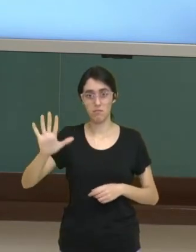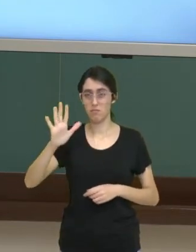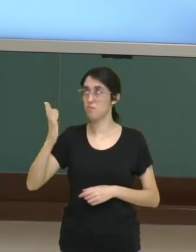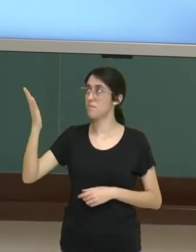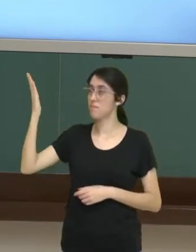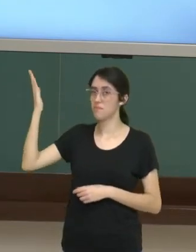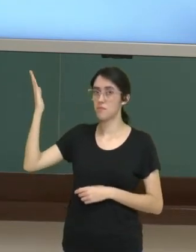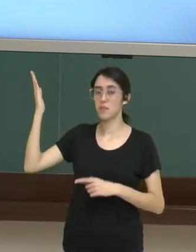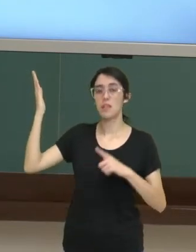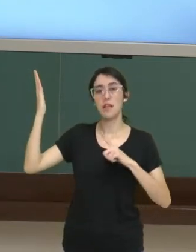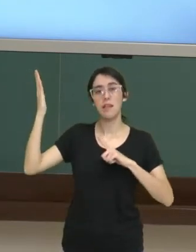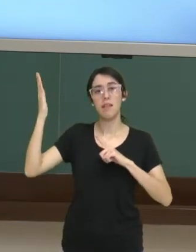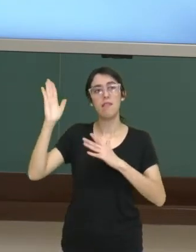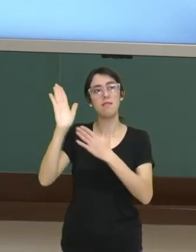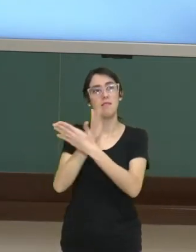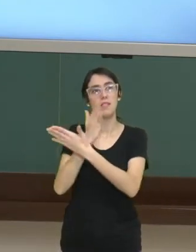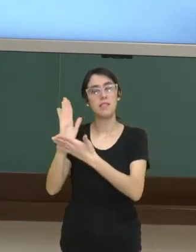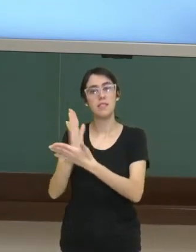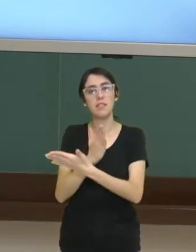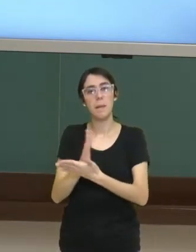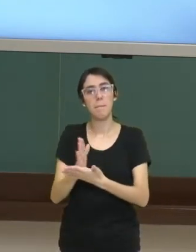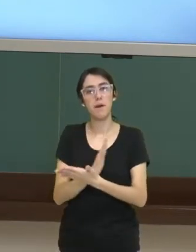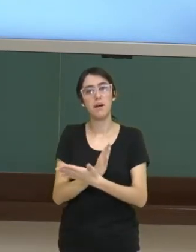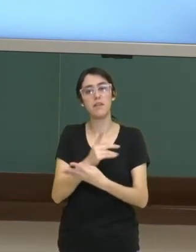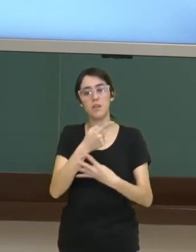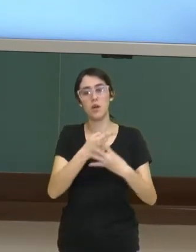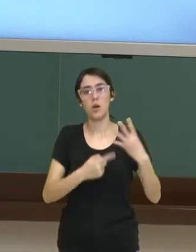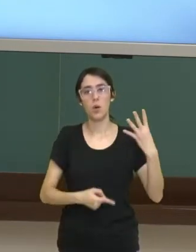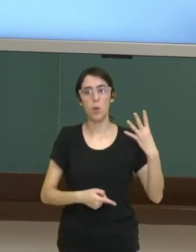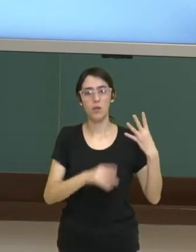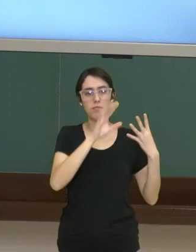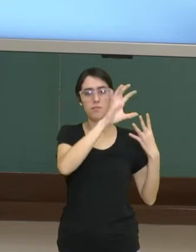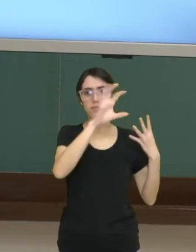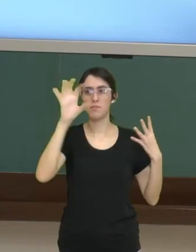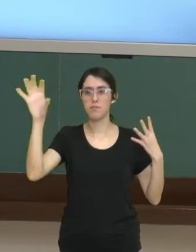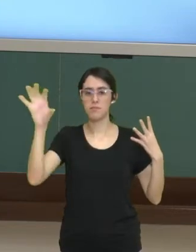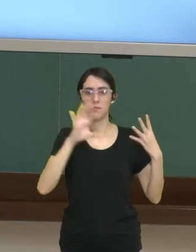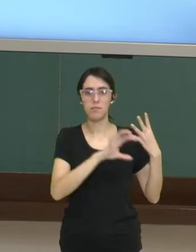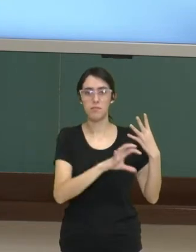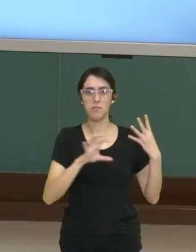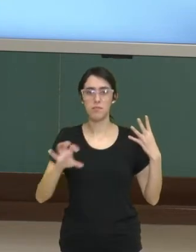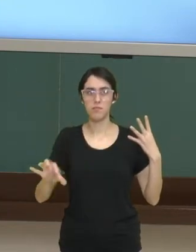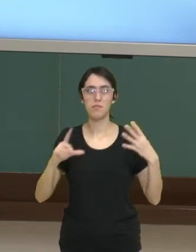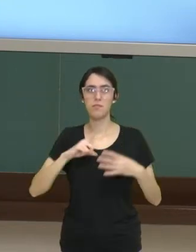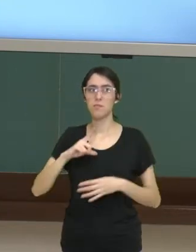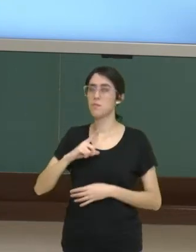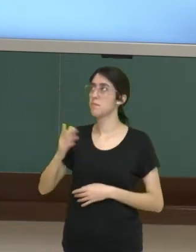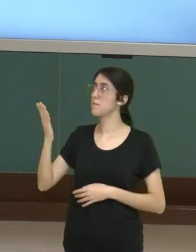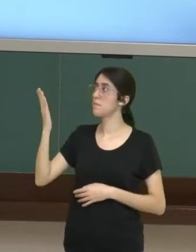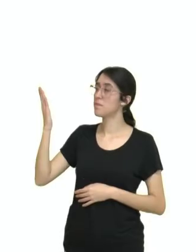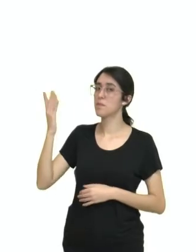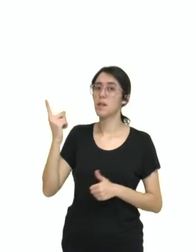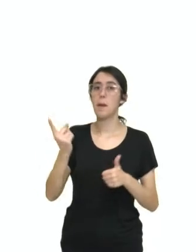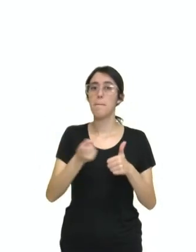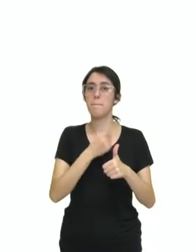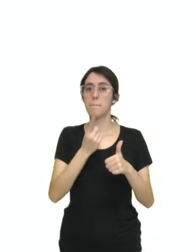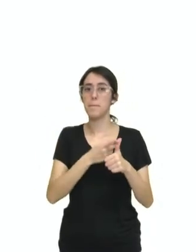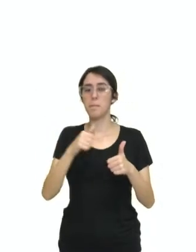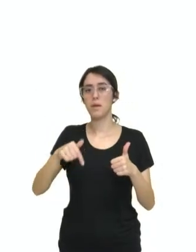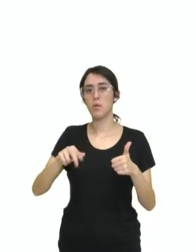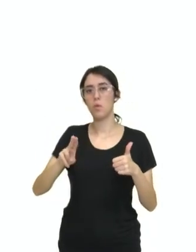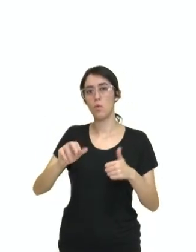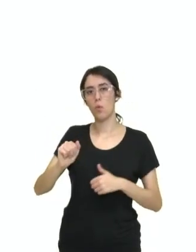ser separado aqui em 4 regiões. Esta região aqui a gente chama de